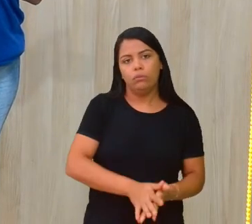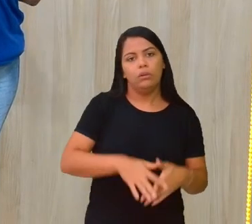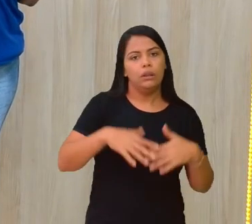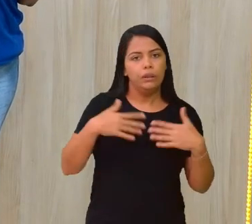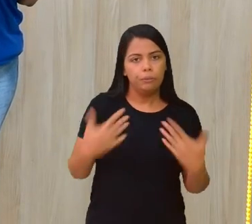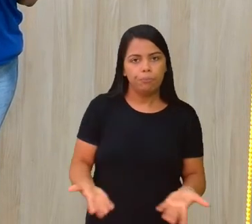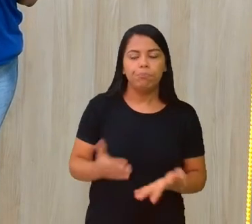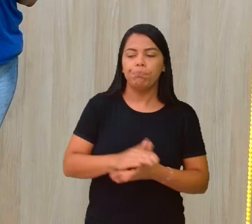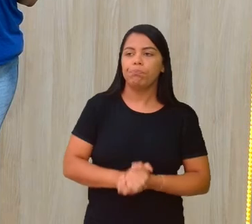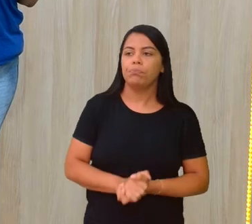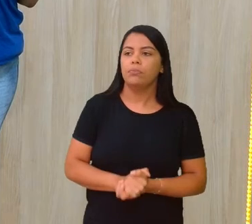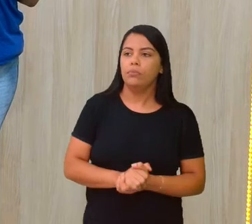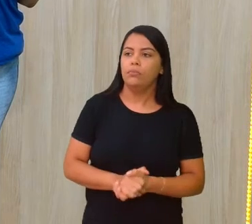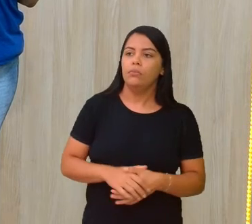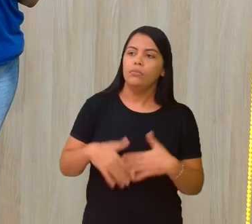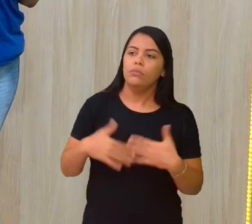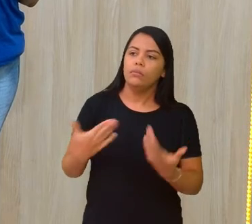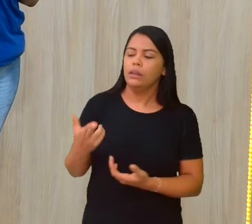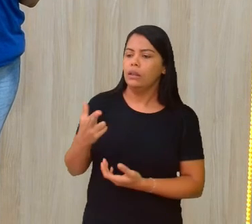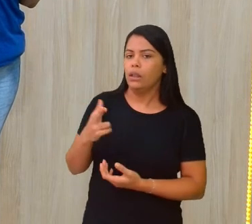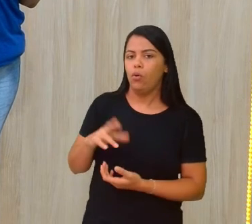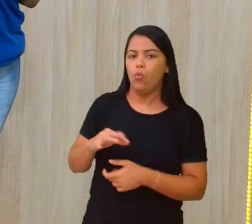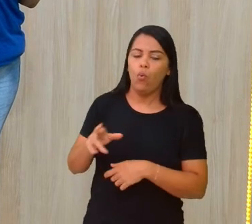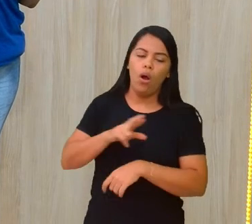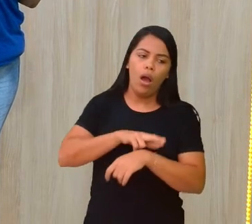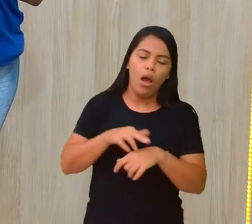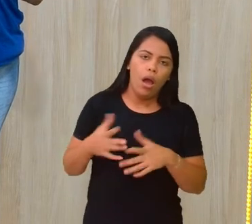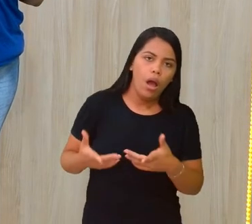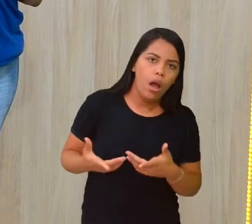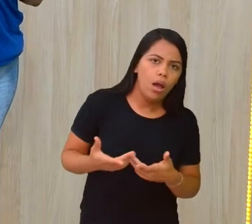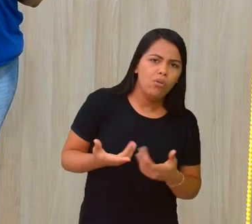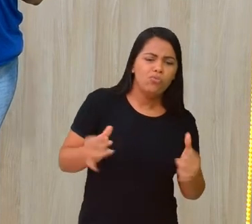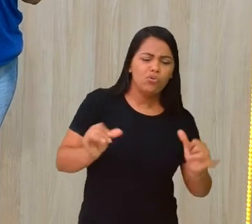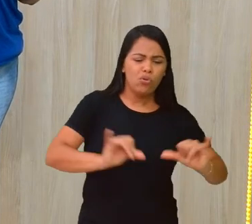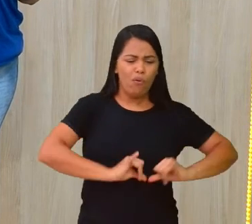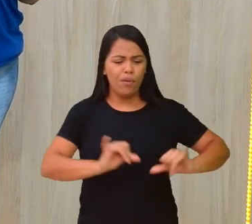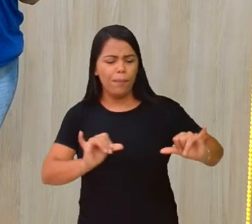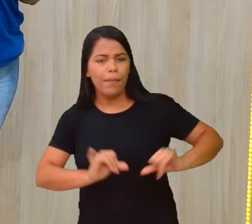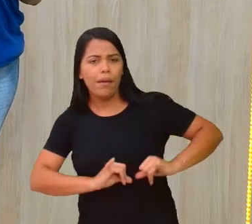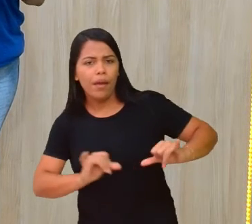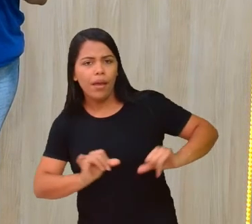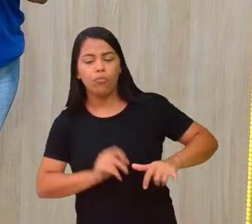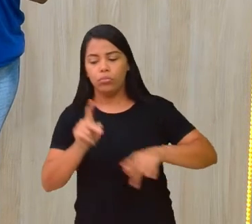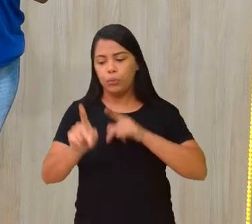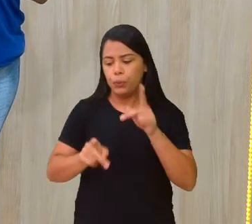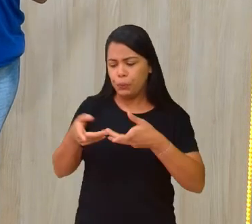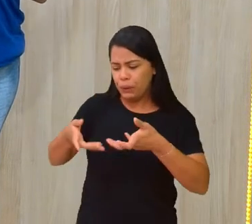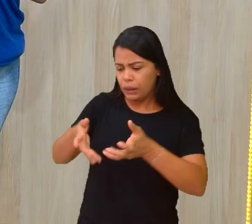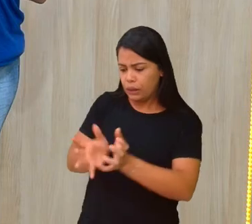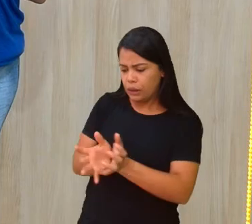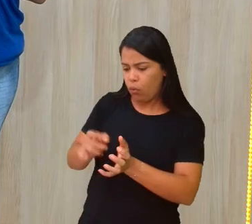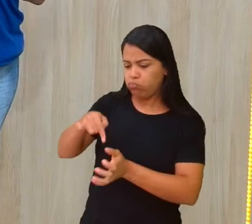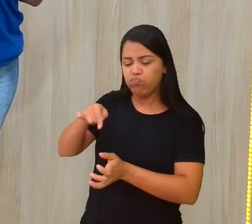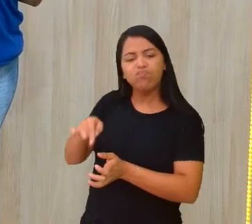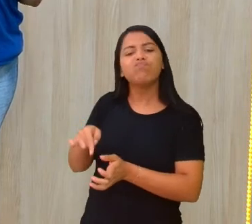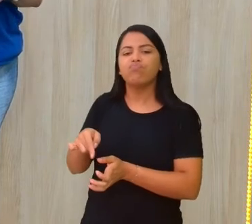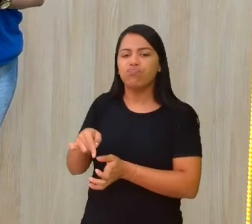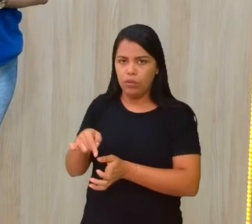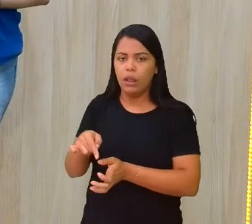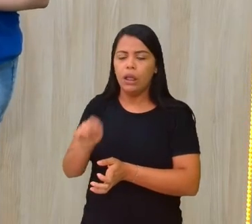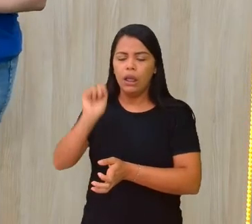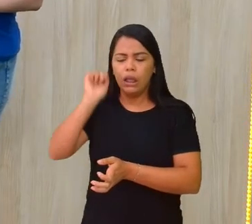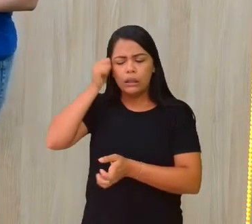prática, né, racista, né, e pelo sofrimento que os negros passam, né, no mundo